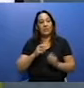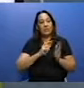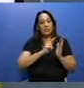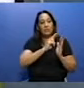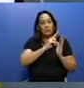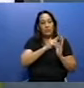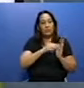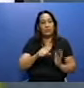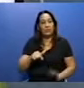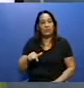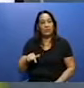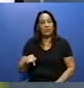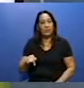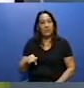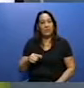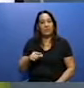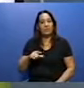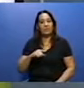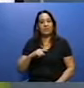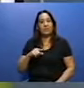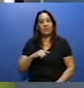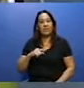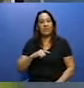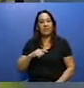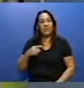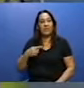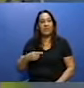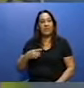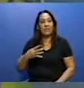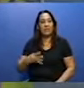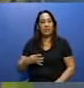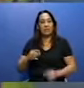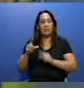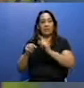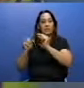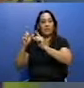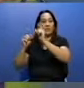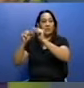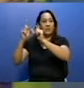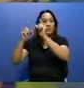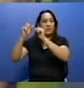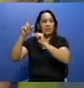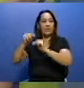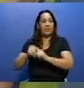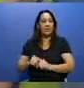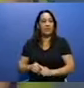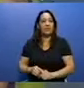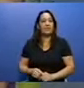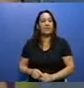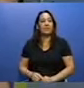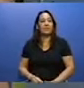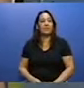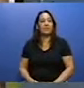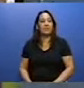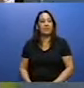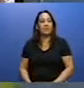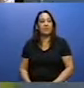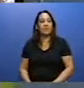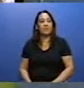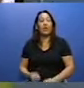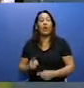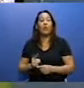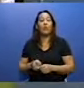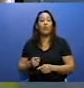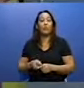só, a figura 7 teria 14 estrelas. E aí tá perguntando